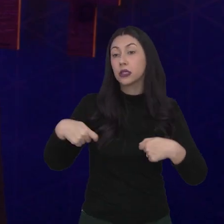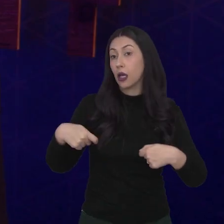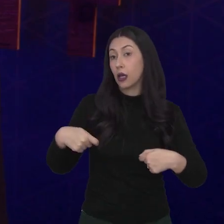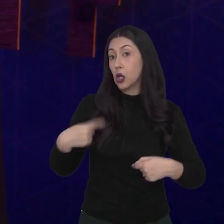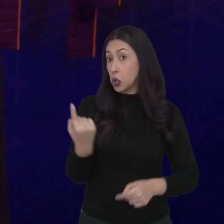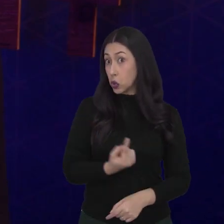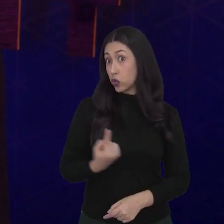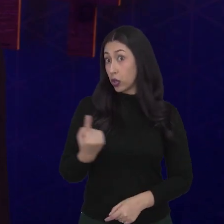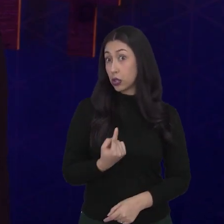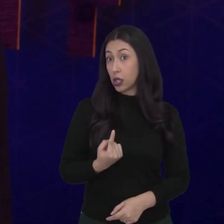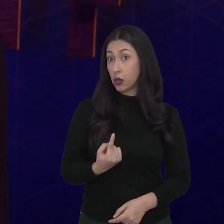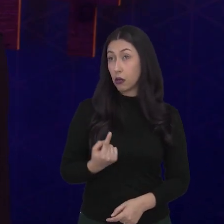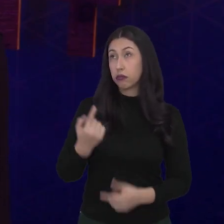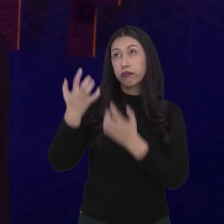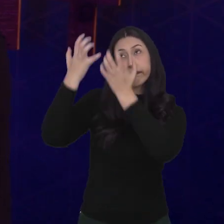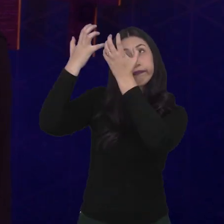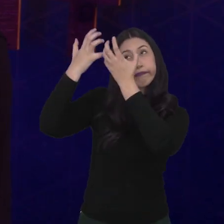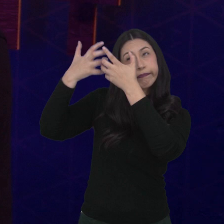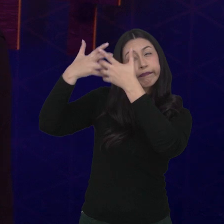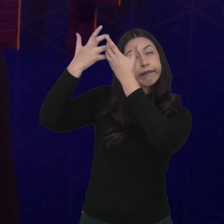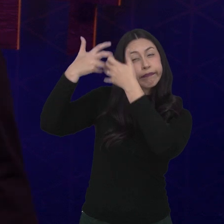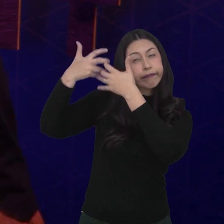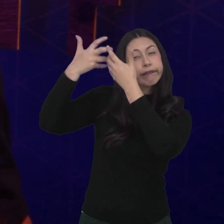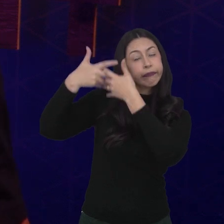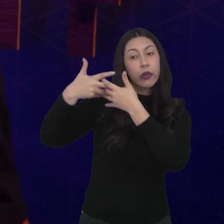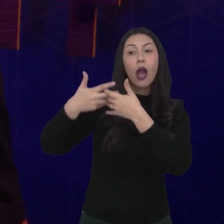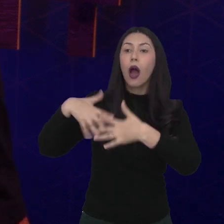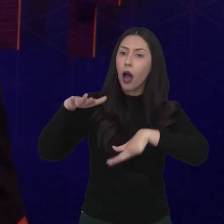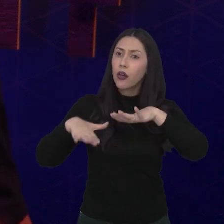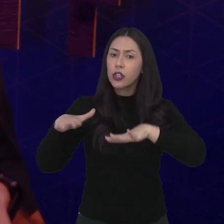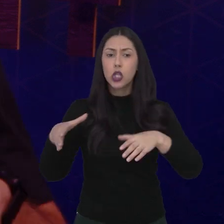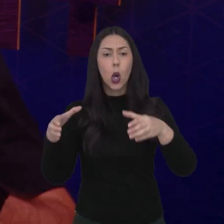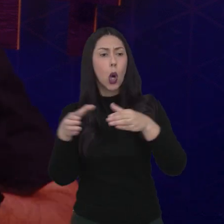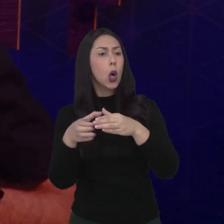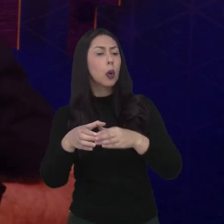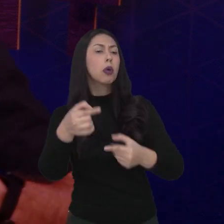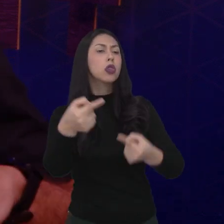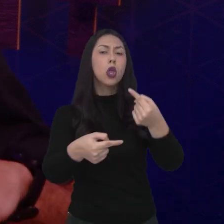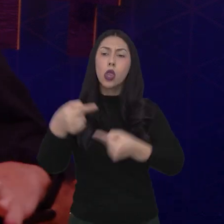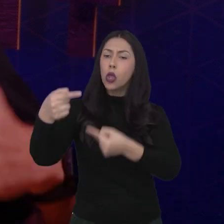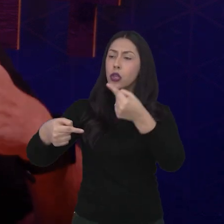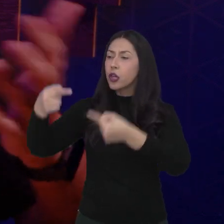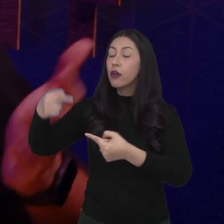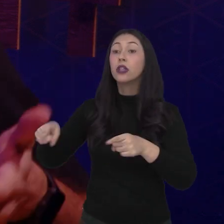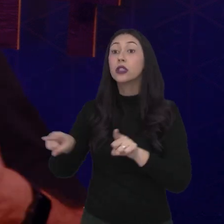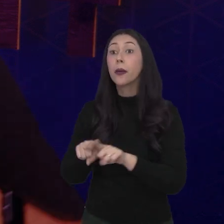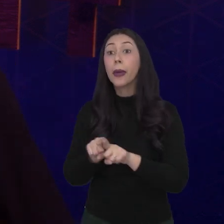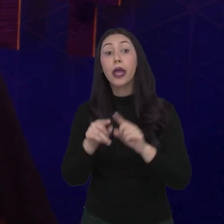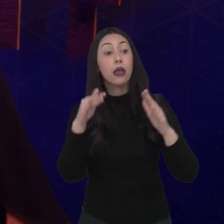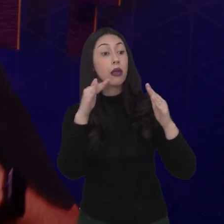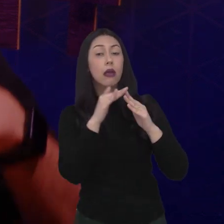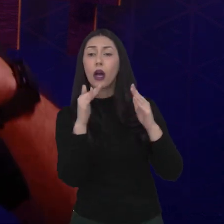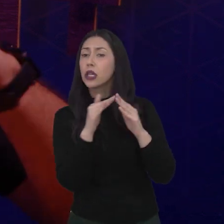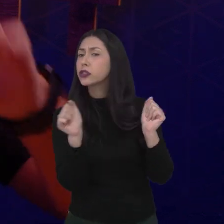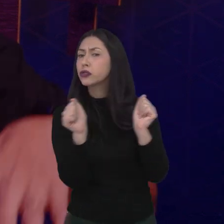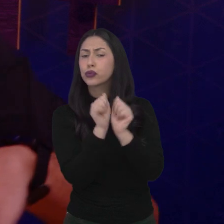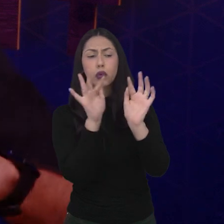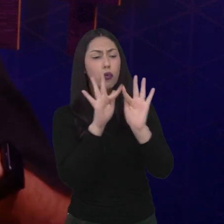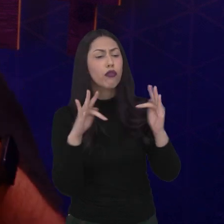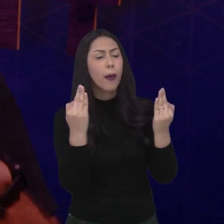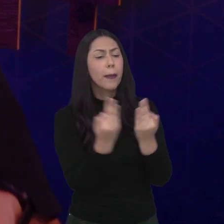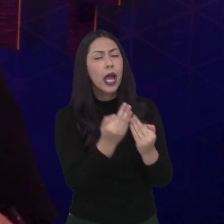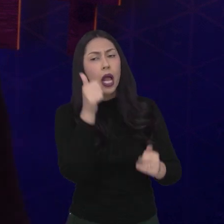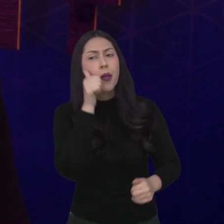você precisa sozinho refletir sobre tudo isso. E aí pode ser que a equipe discuta, ou dentro da sua casa, você com